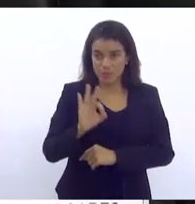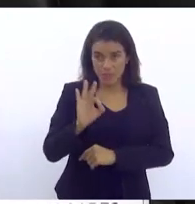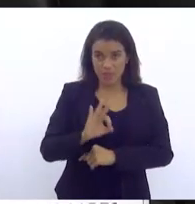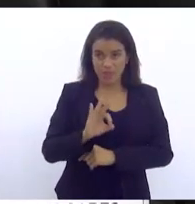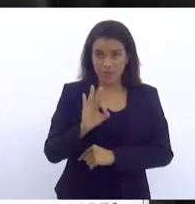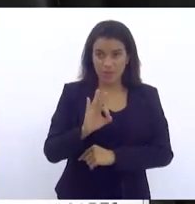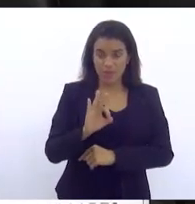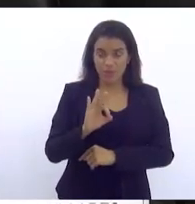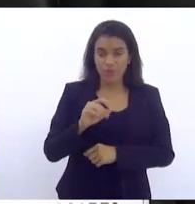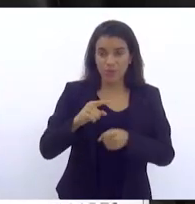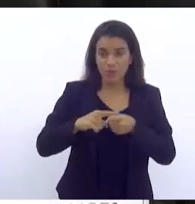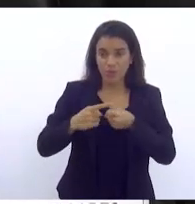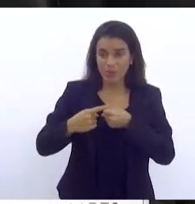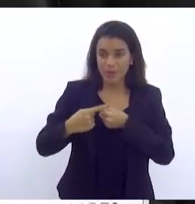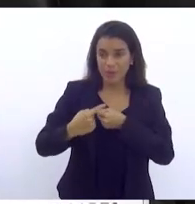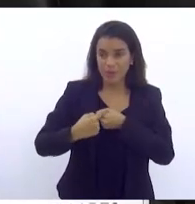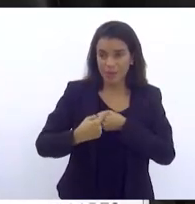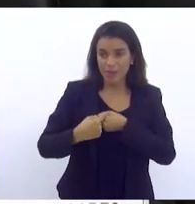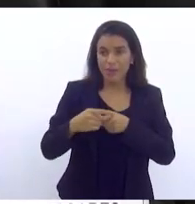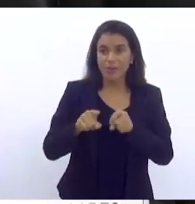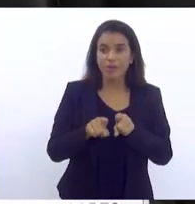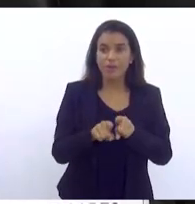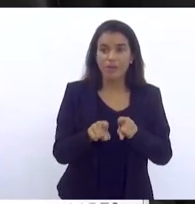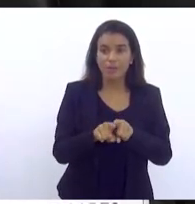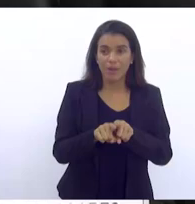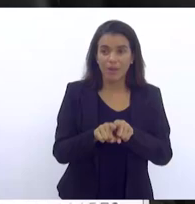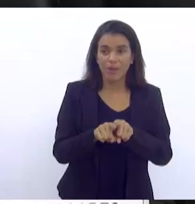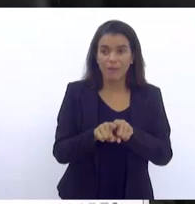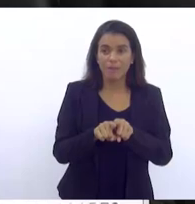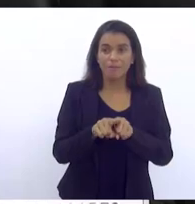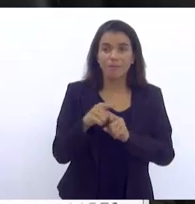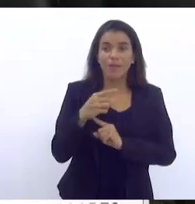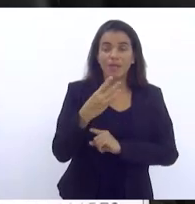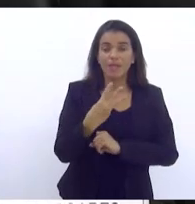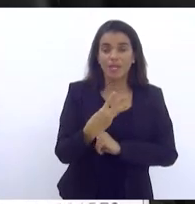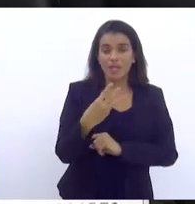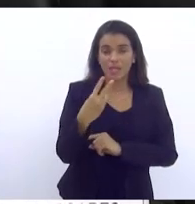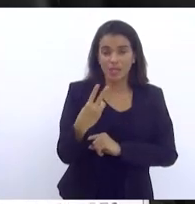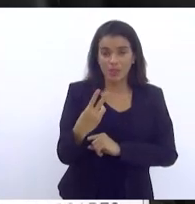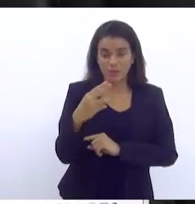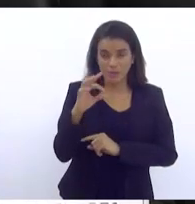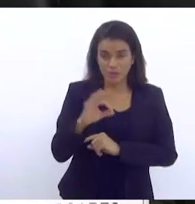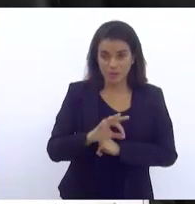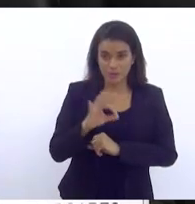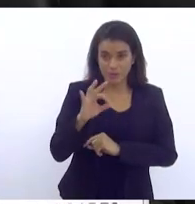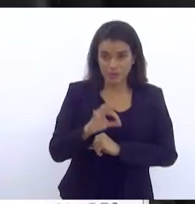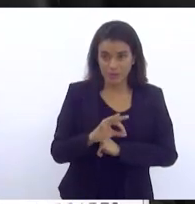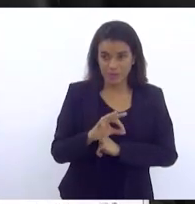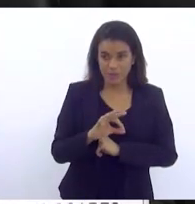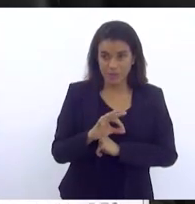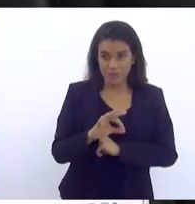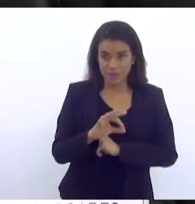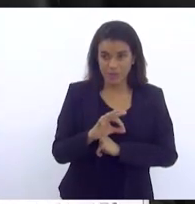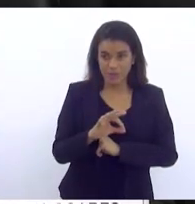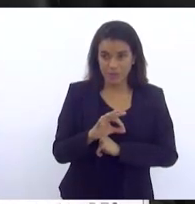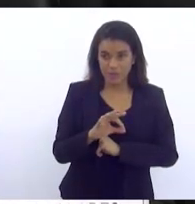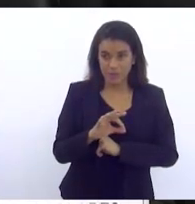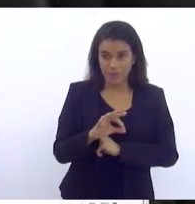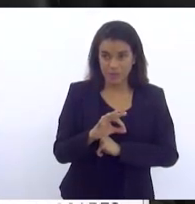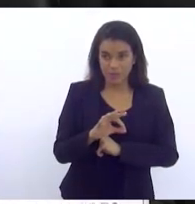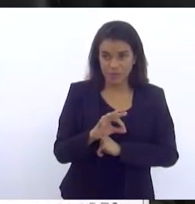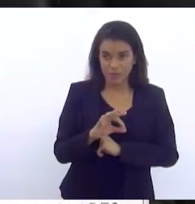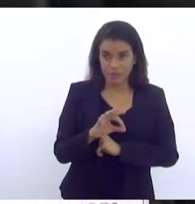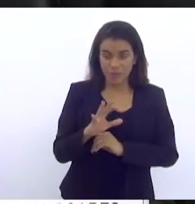social no interior e na ap5 eu tenho 32% de clientes a